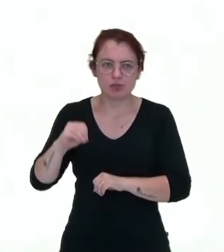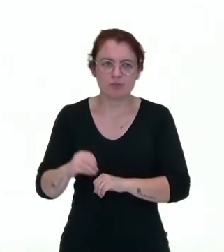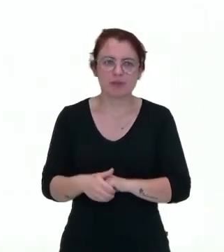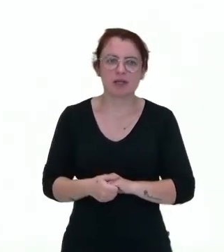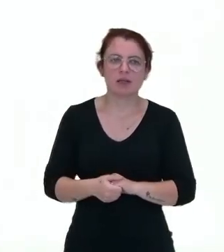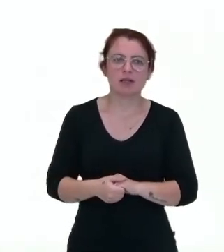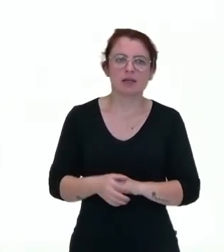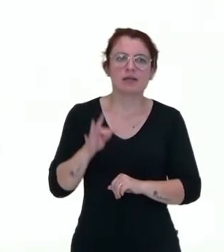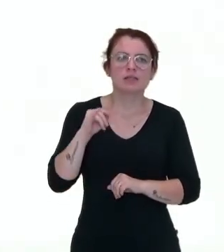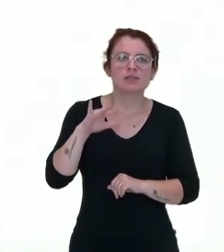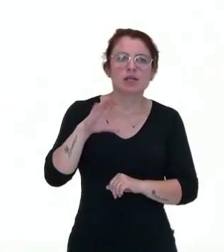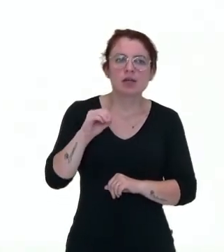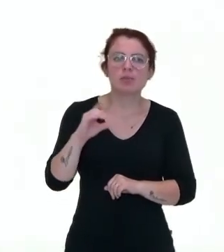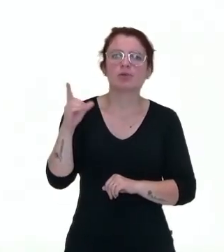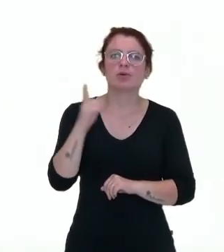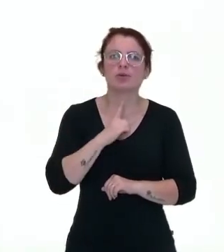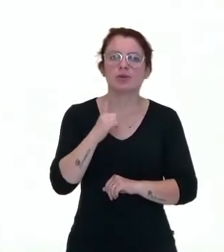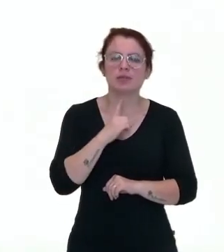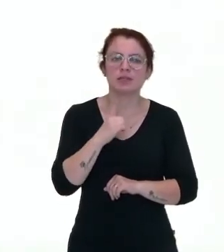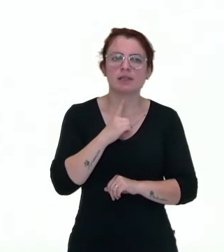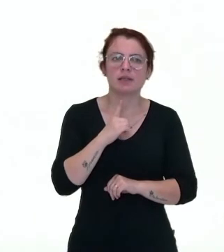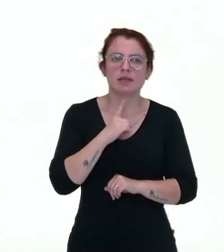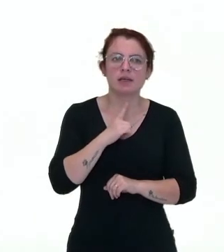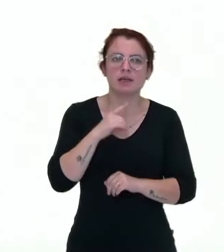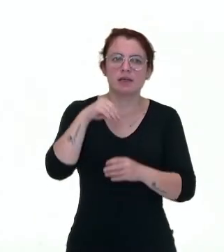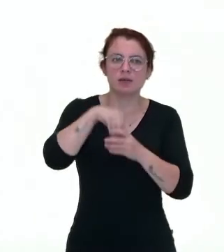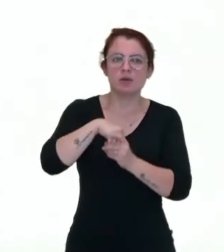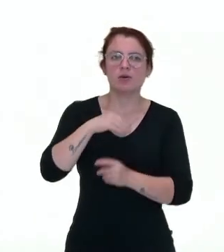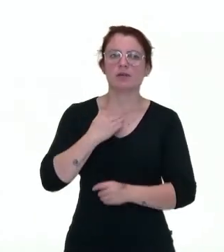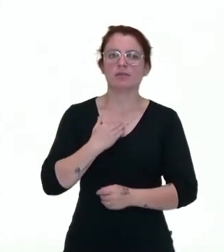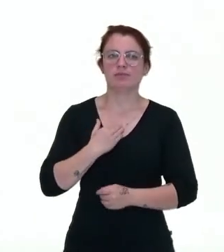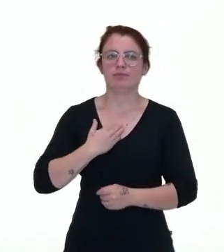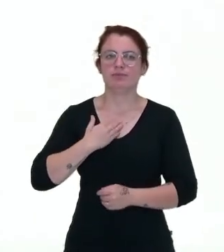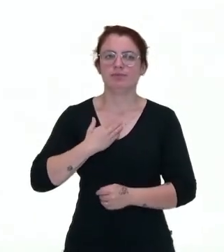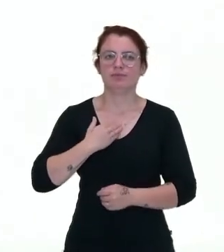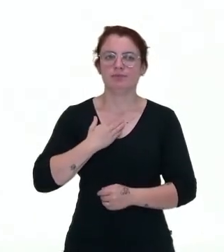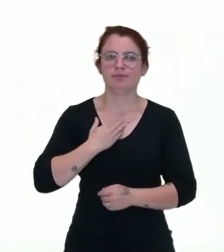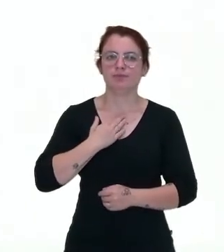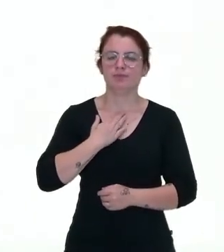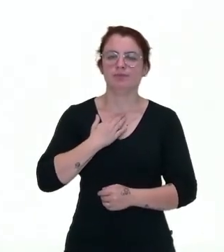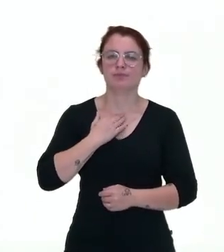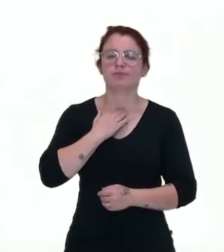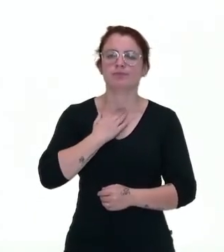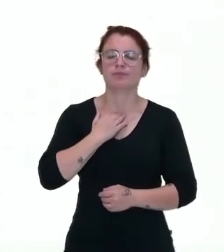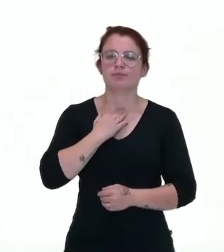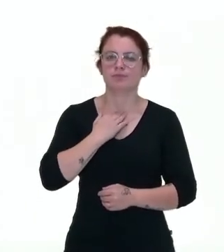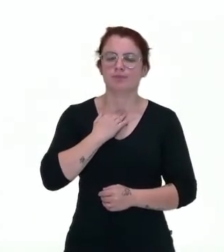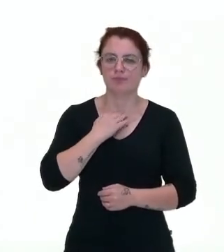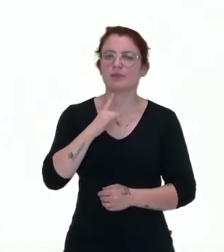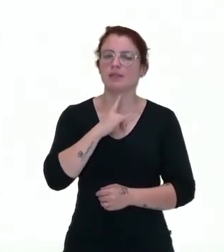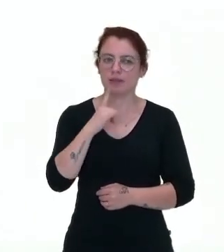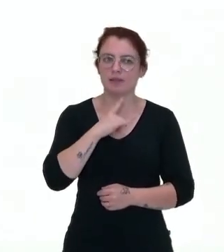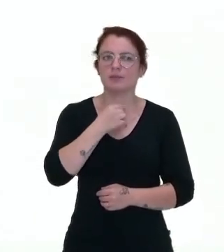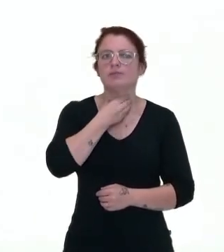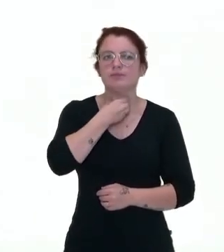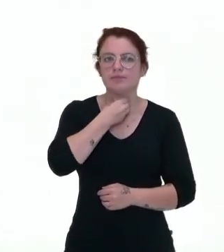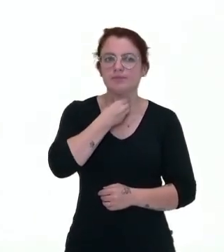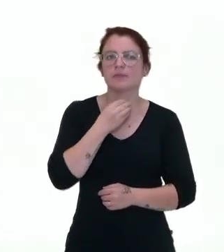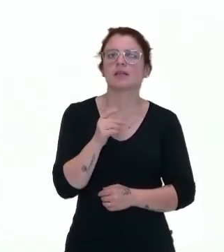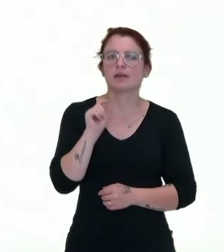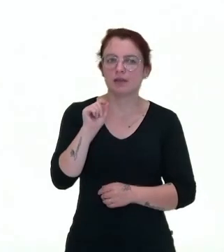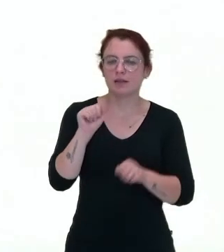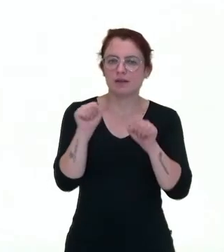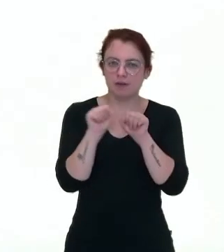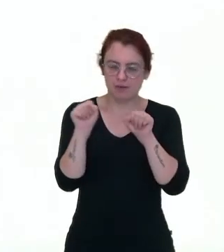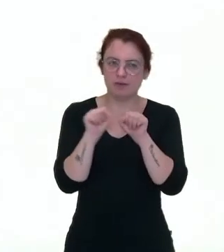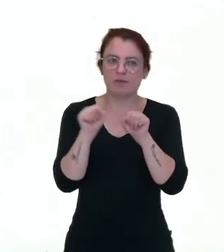órgão localizado na porção superior do nosso tórax, no qual se concentram determinados tipos de glóbulos brancos